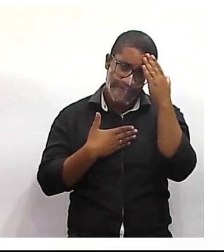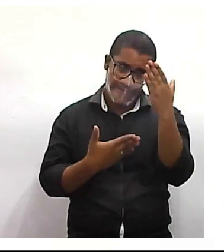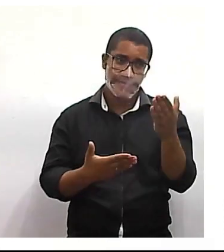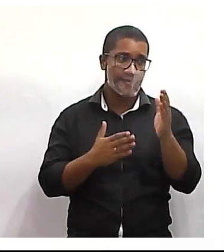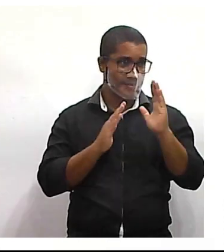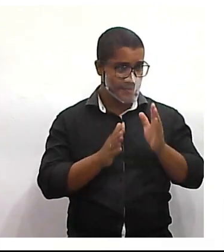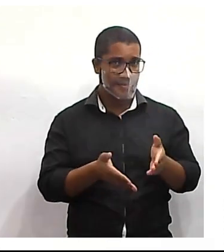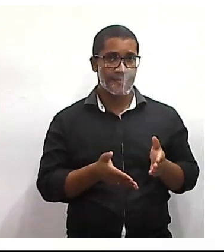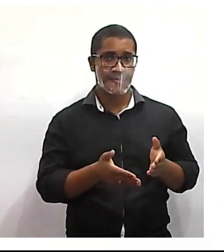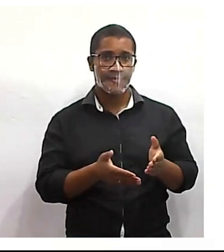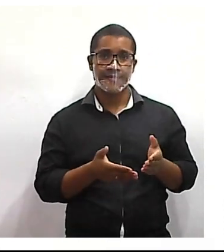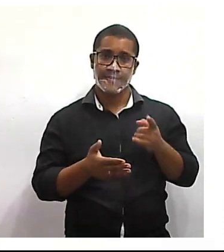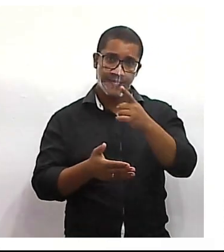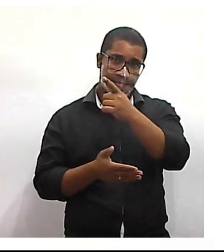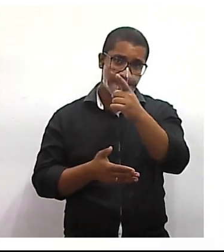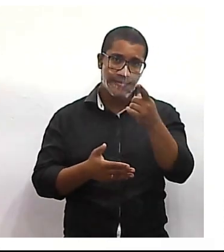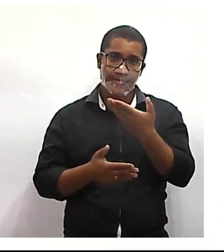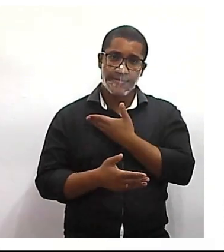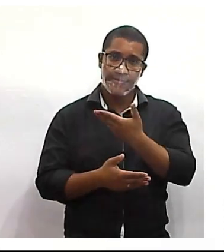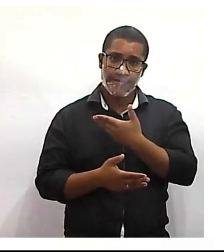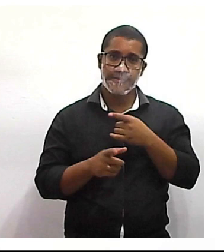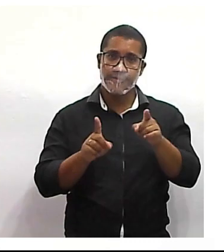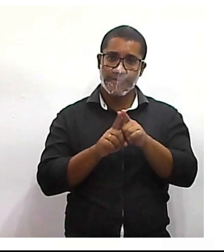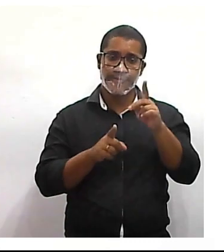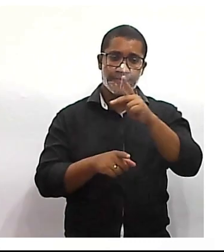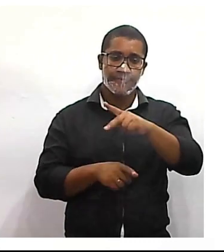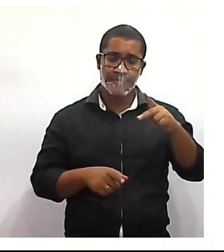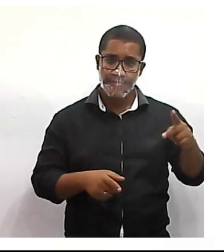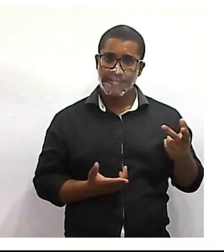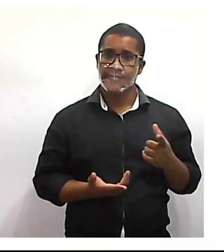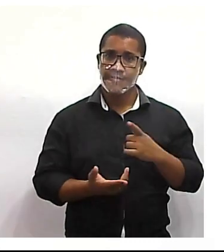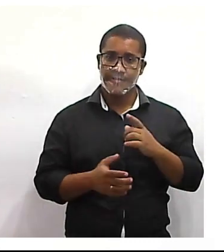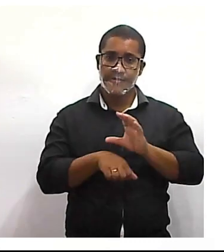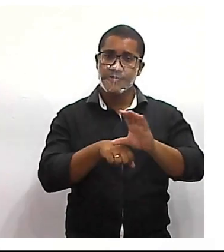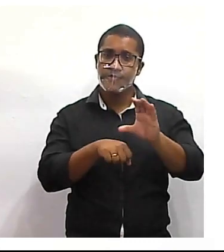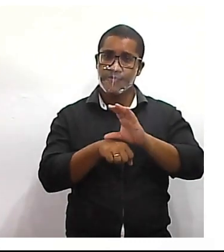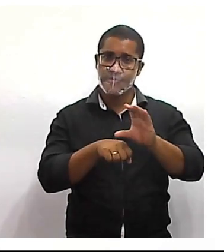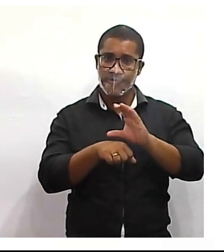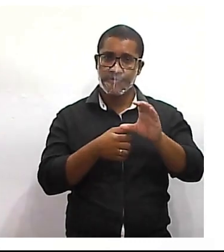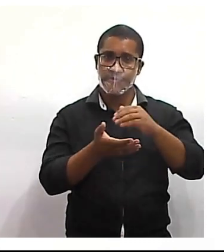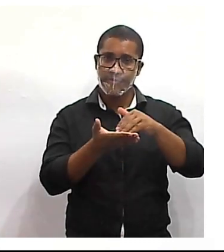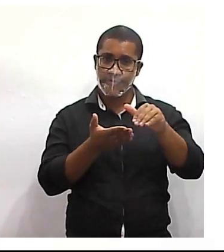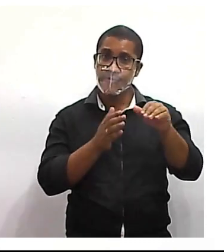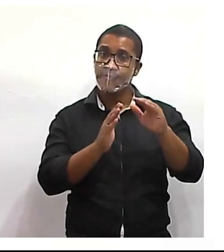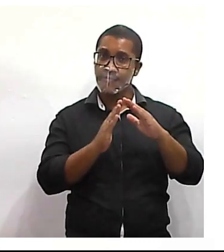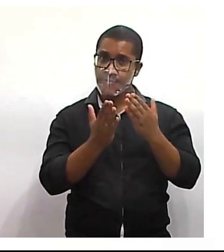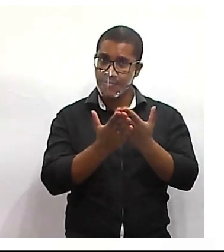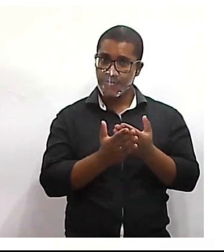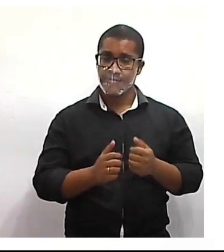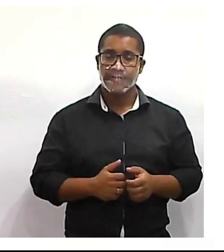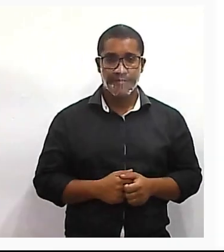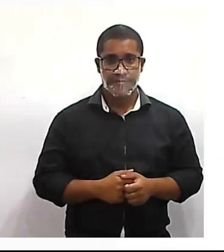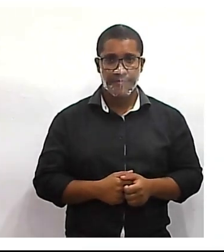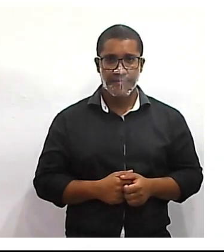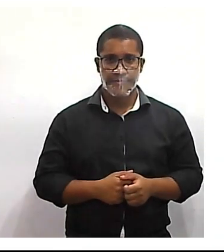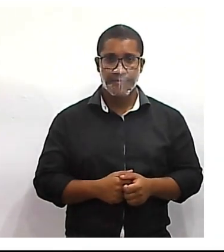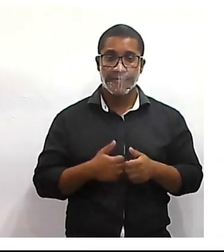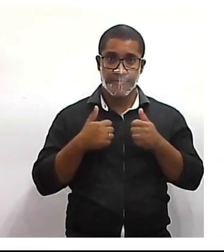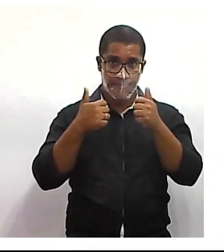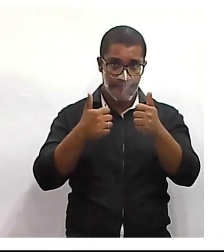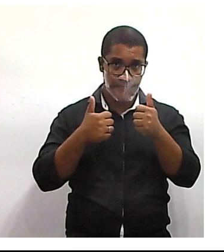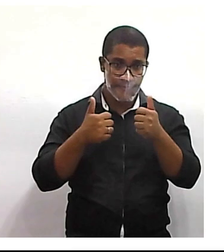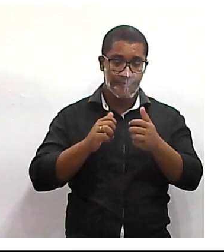a participação das minhas colegas também professoras do curso de secretaria escolar. Então, vamos